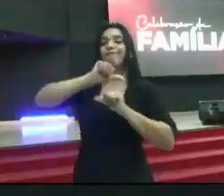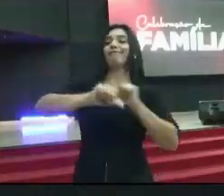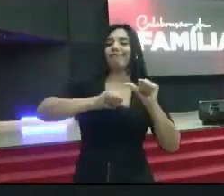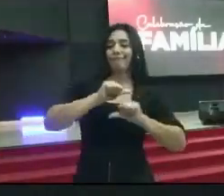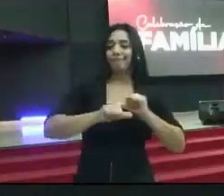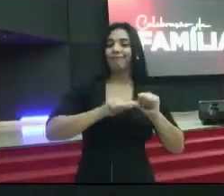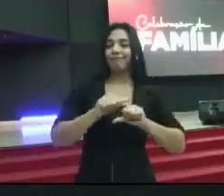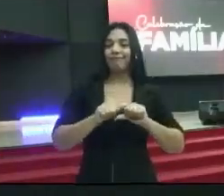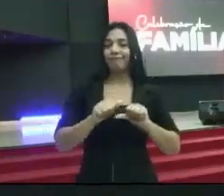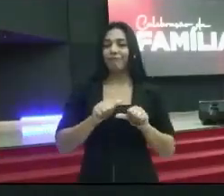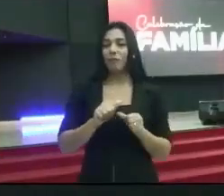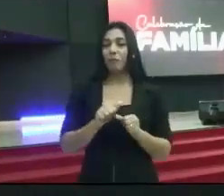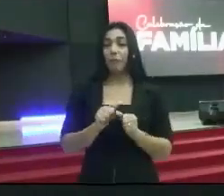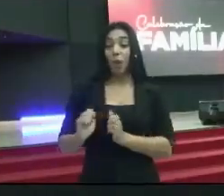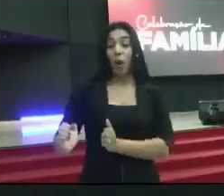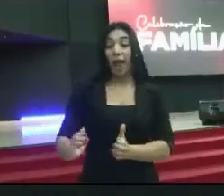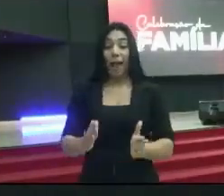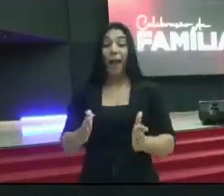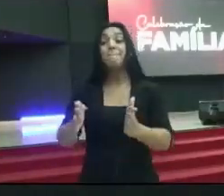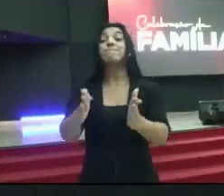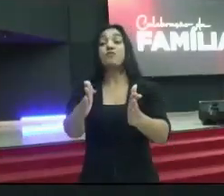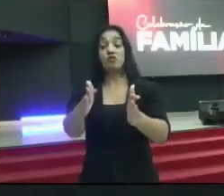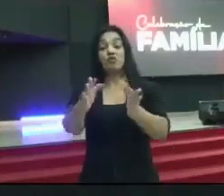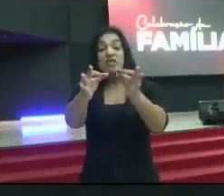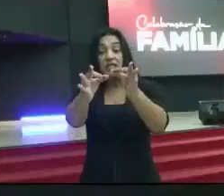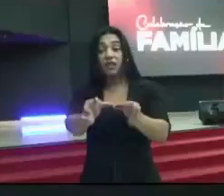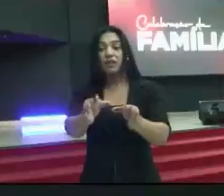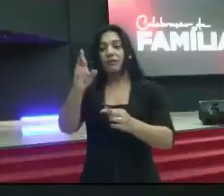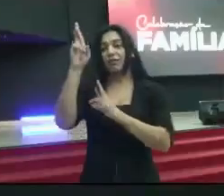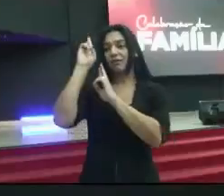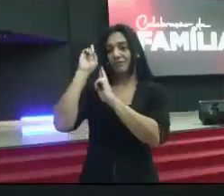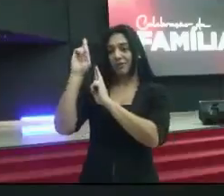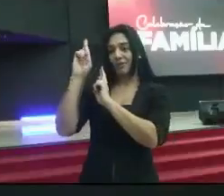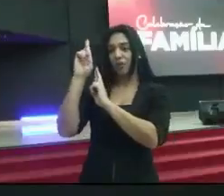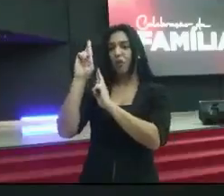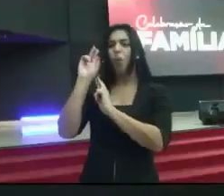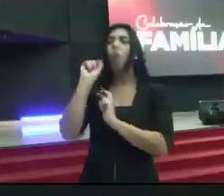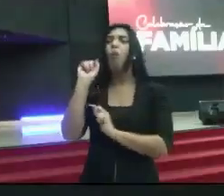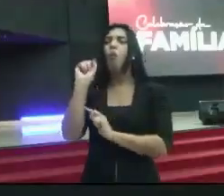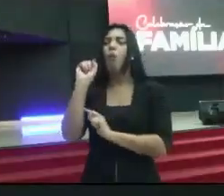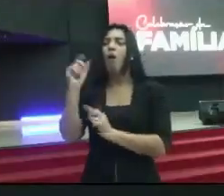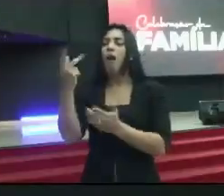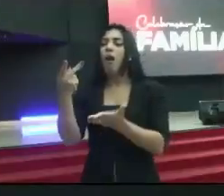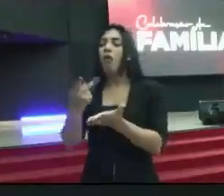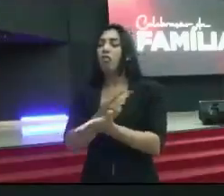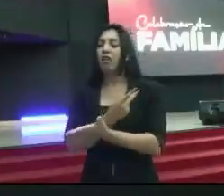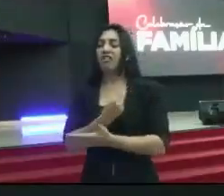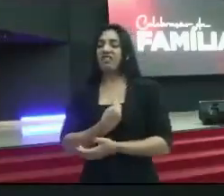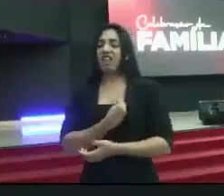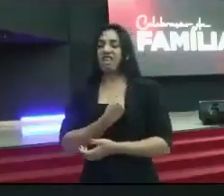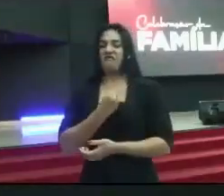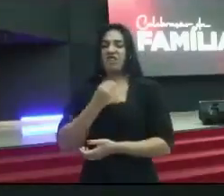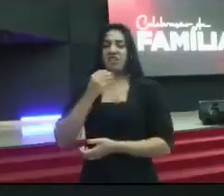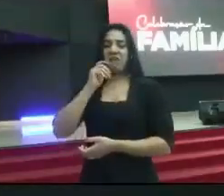restaurados, o caminho da esperança. O que torna a vida